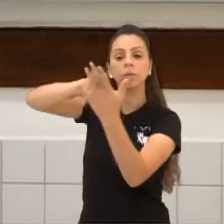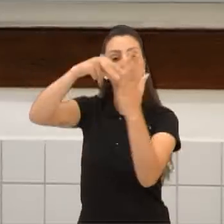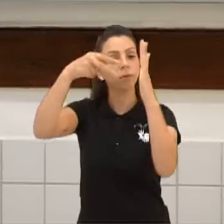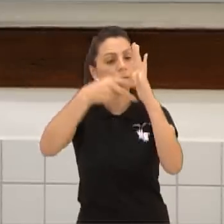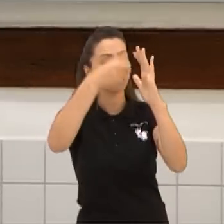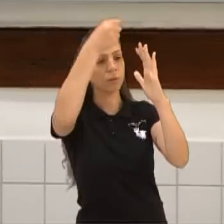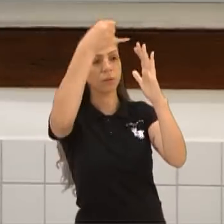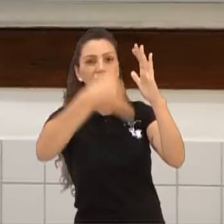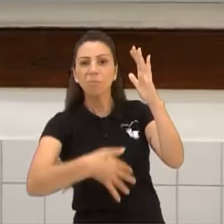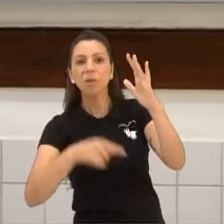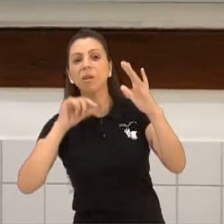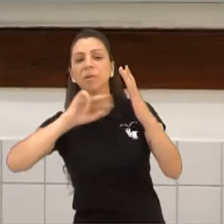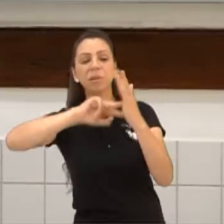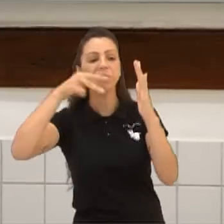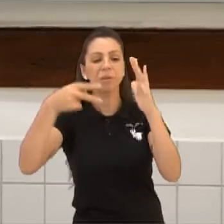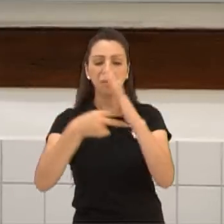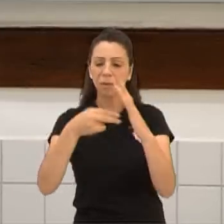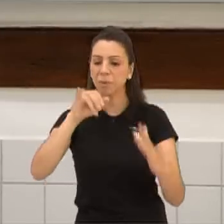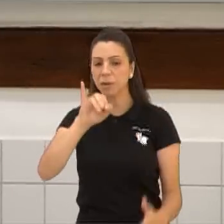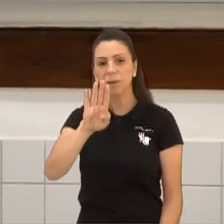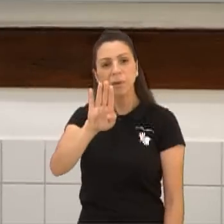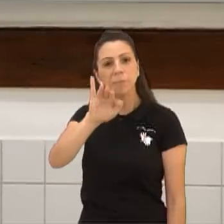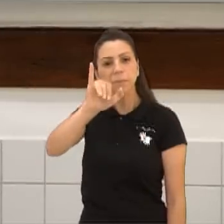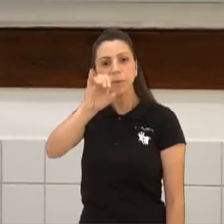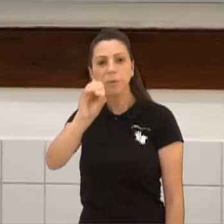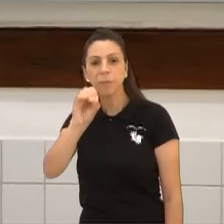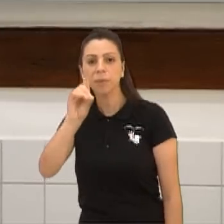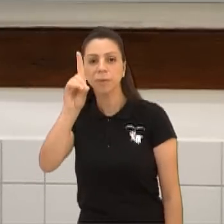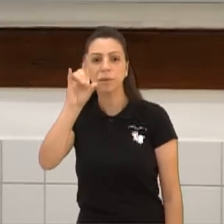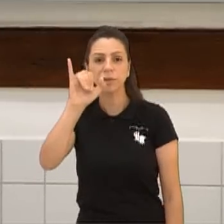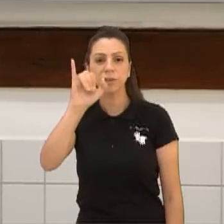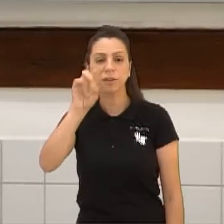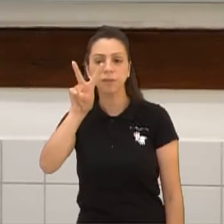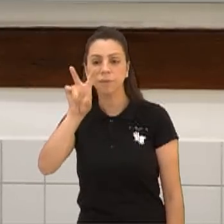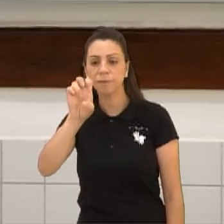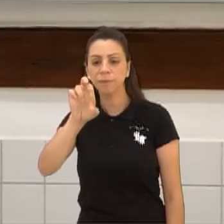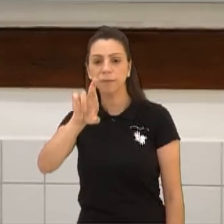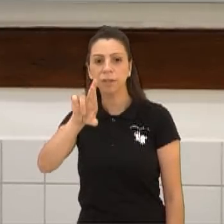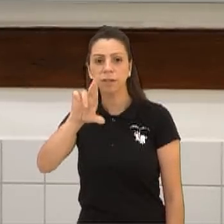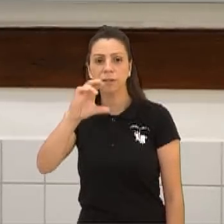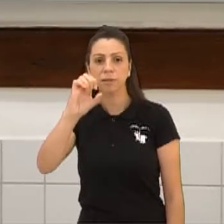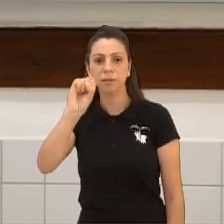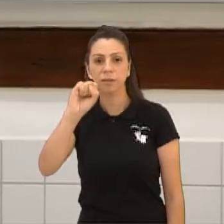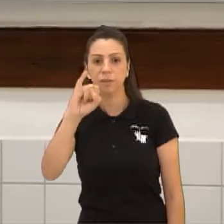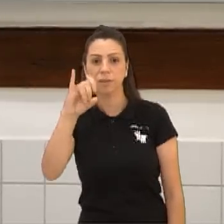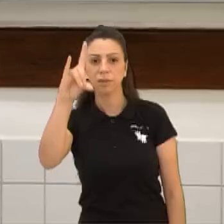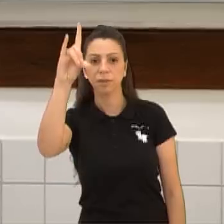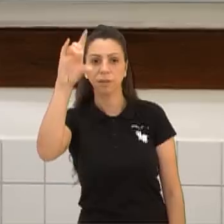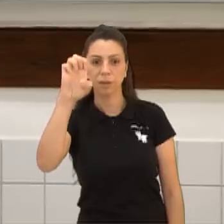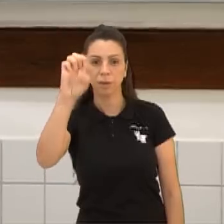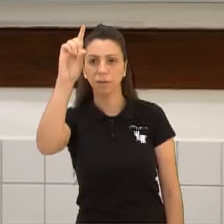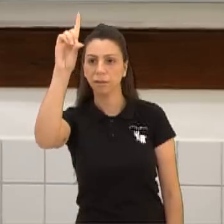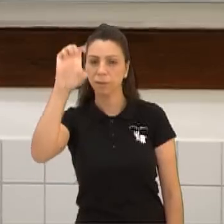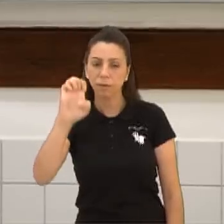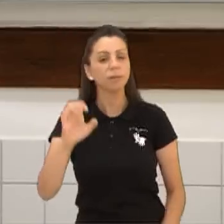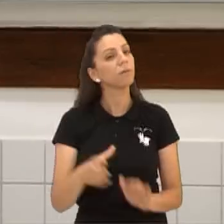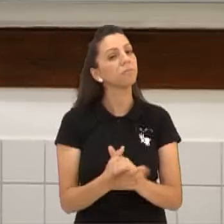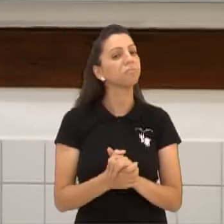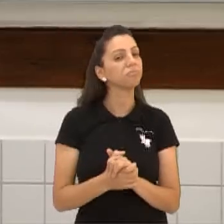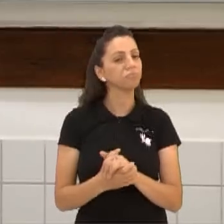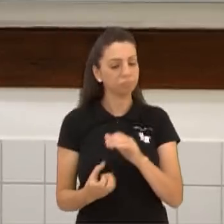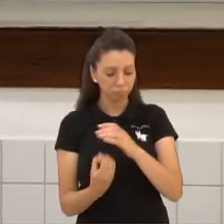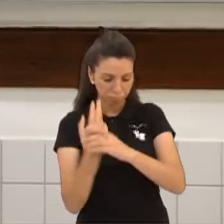biodiversidade. Já ouvimos falar bastante nisso. O que é biodiversidade? Mas não é só isso. Nós também queremos